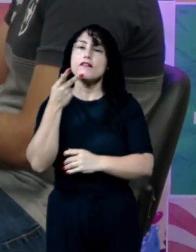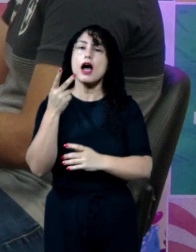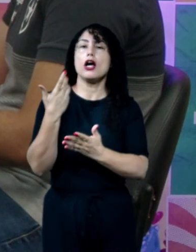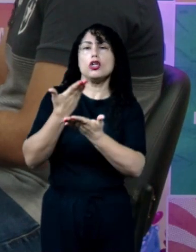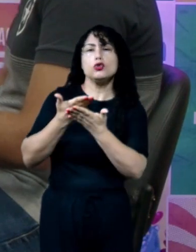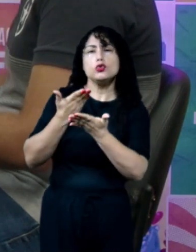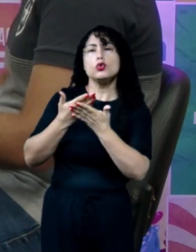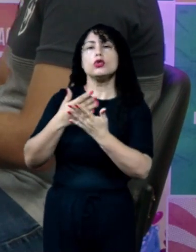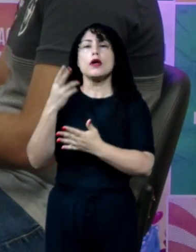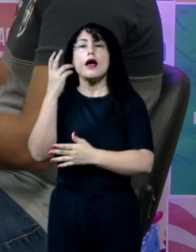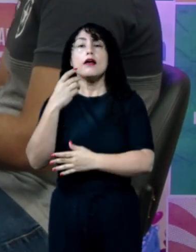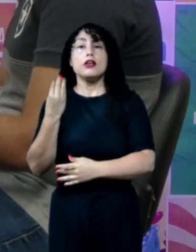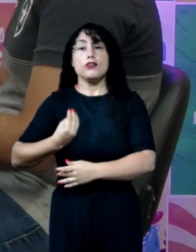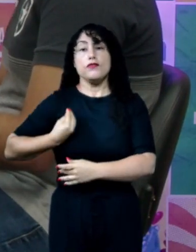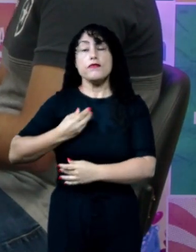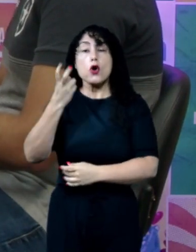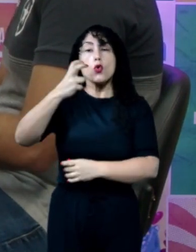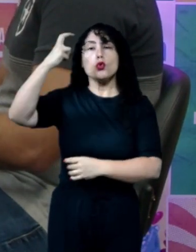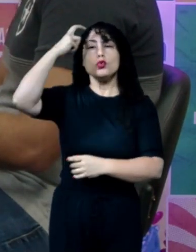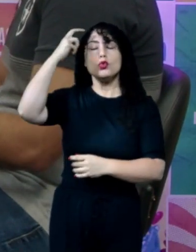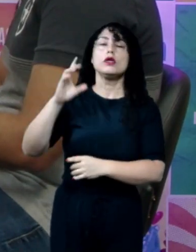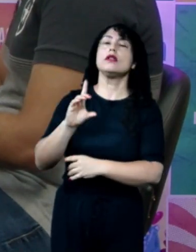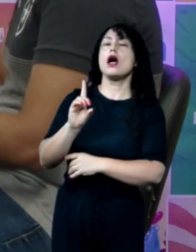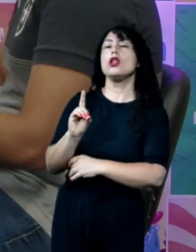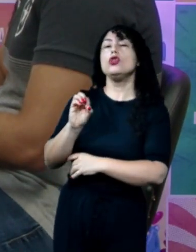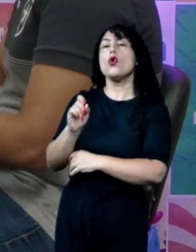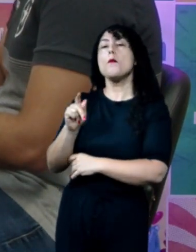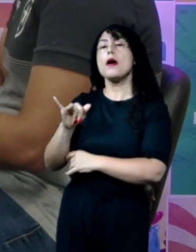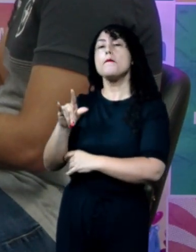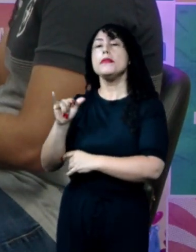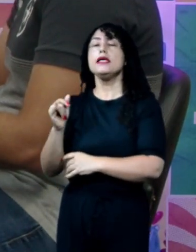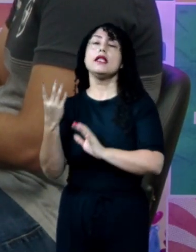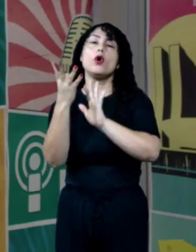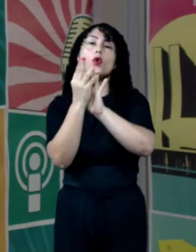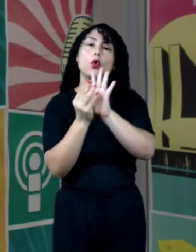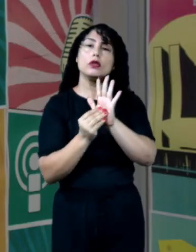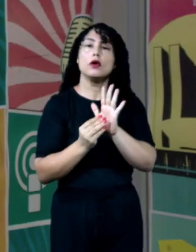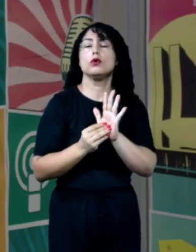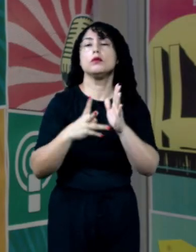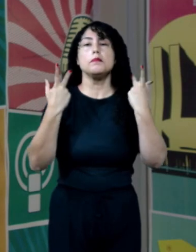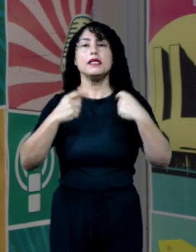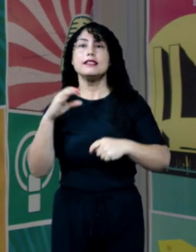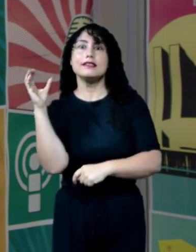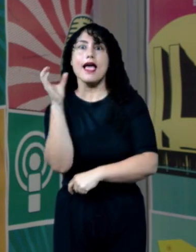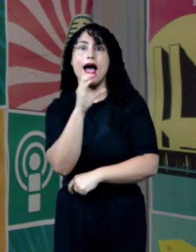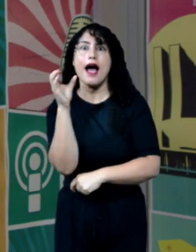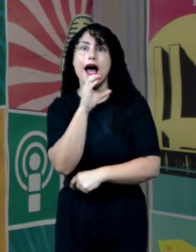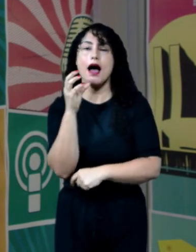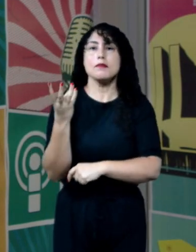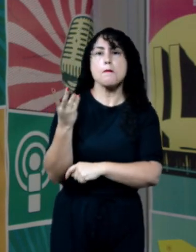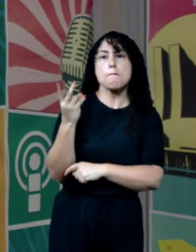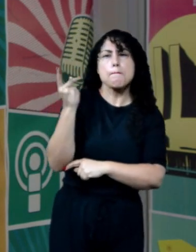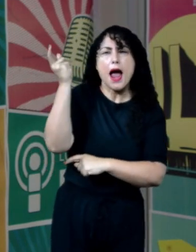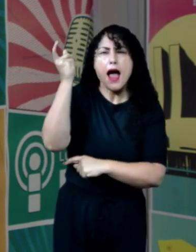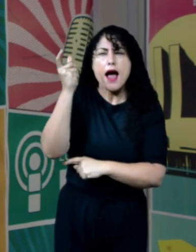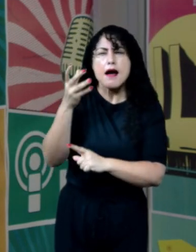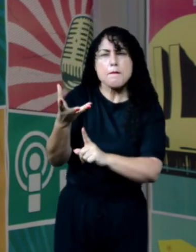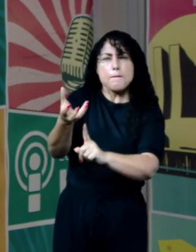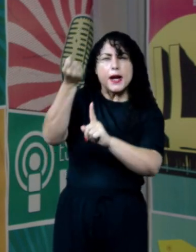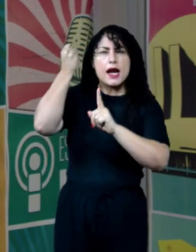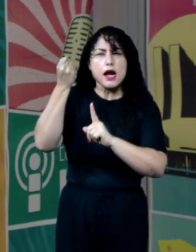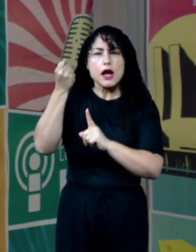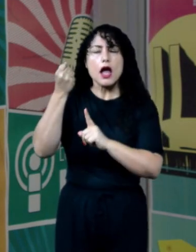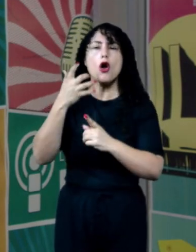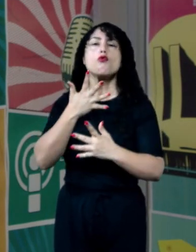a cultura da dopamina, onde os conteúdos têm que ser cada vez mais rápidos e rapidamente captar